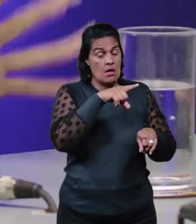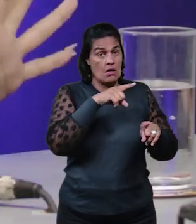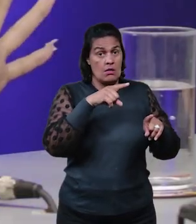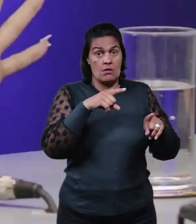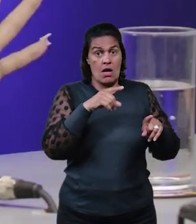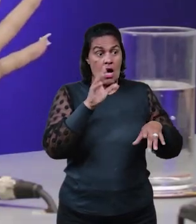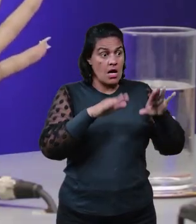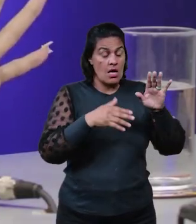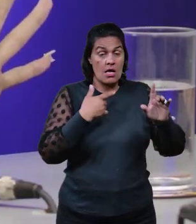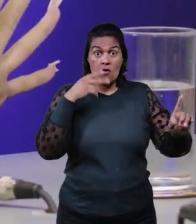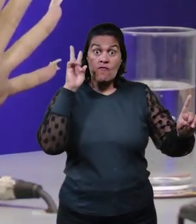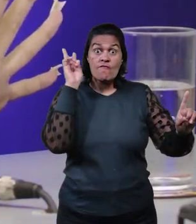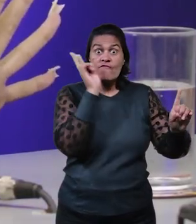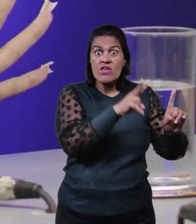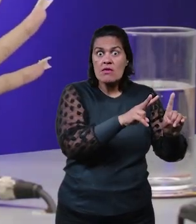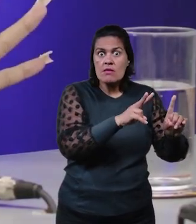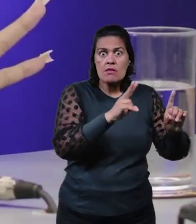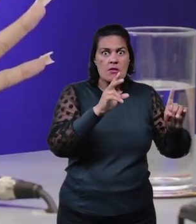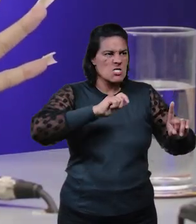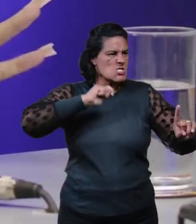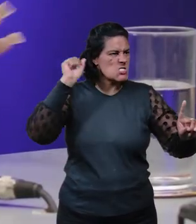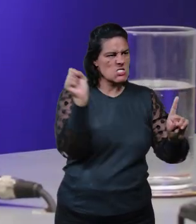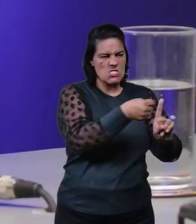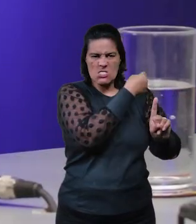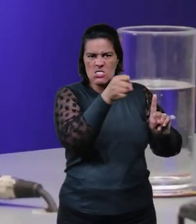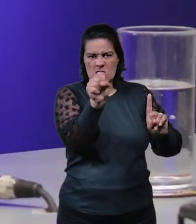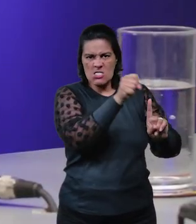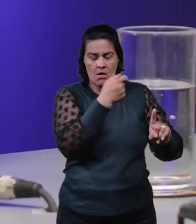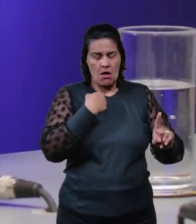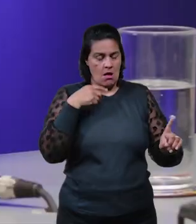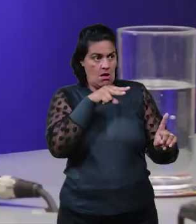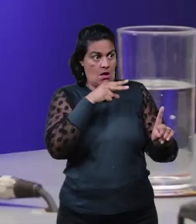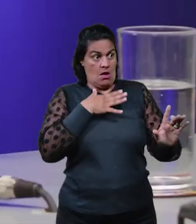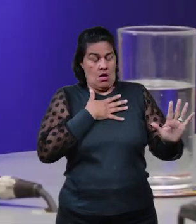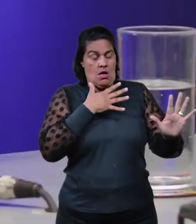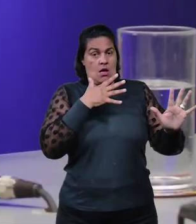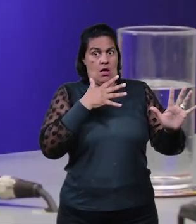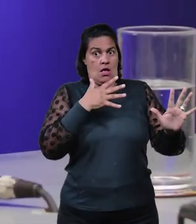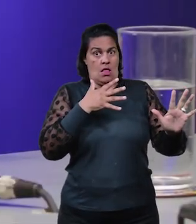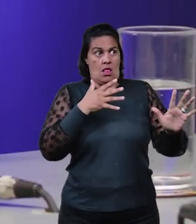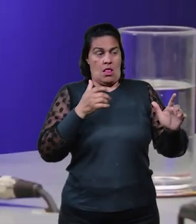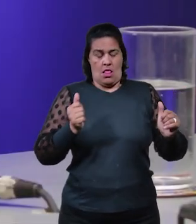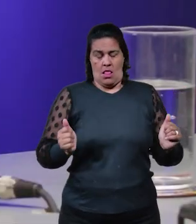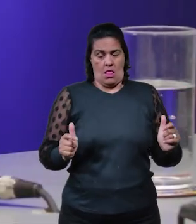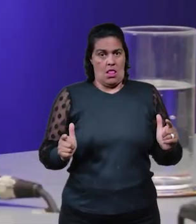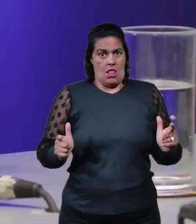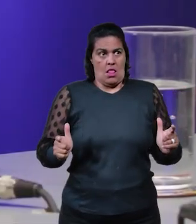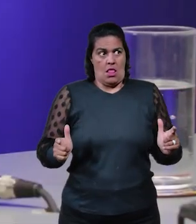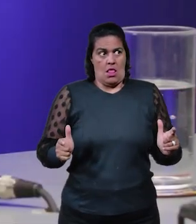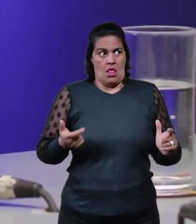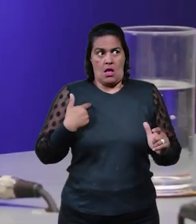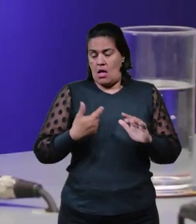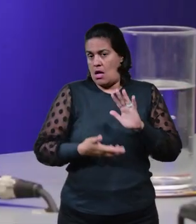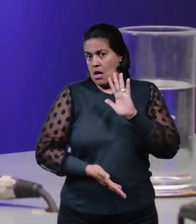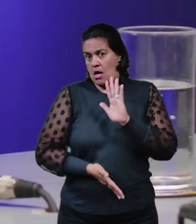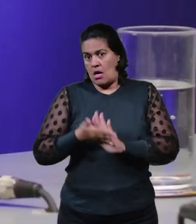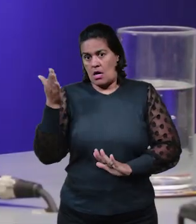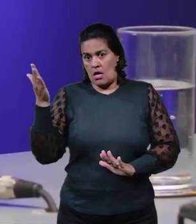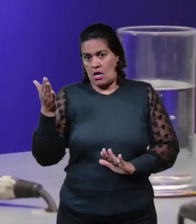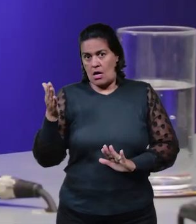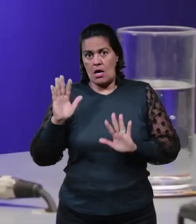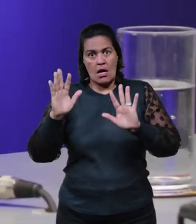na minha frente que eu fiquei sem reação. E aí, logo em seguida, eu saí e tentei conversar com ela de tipo,